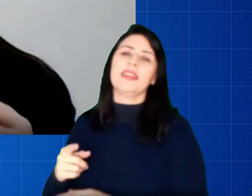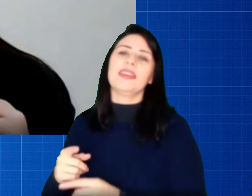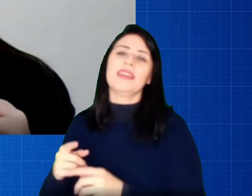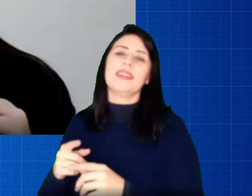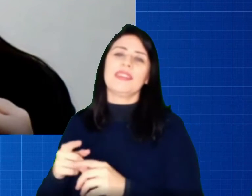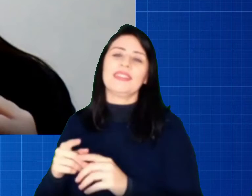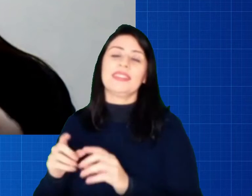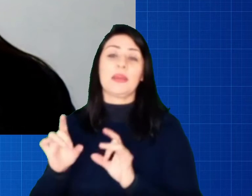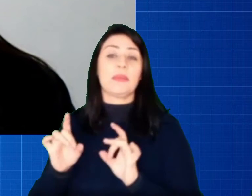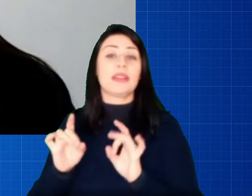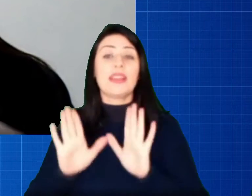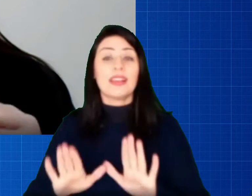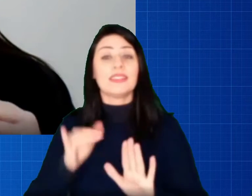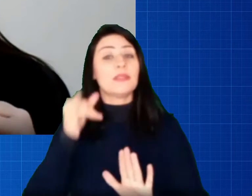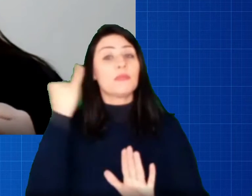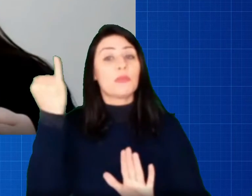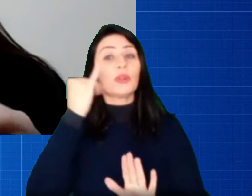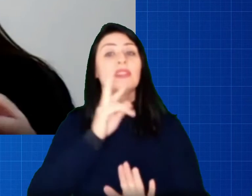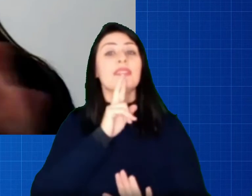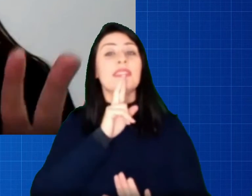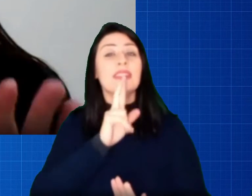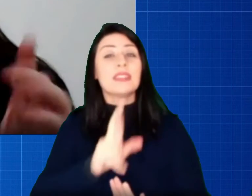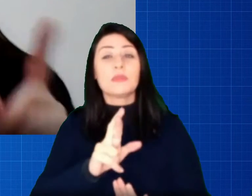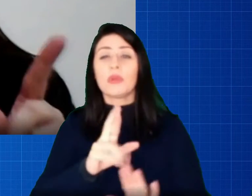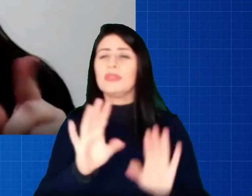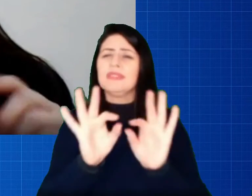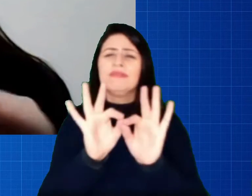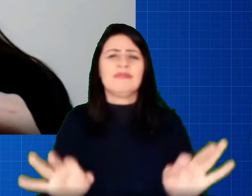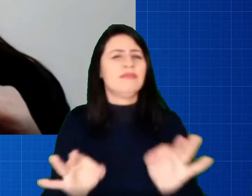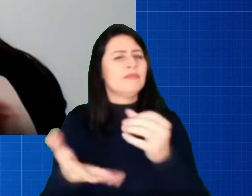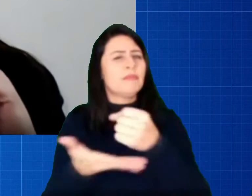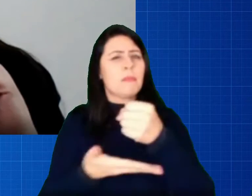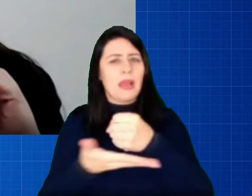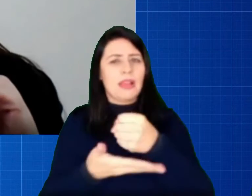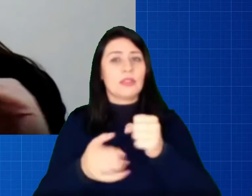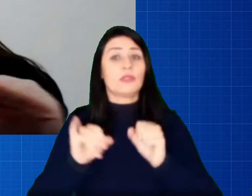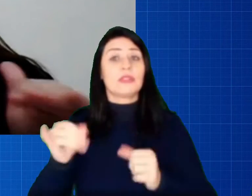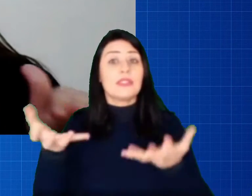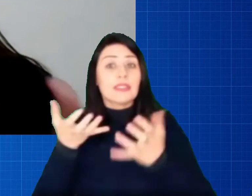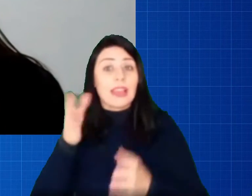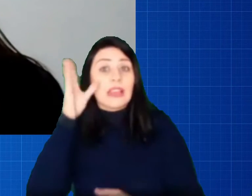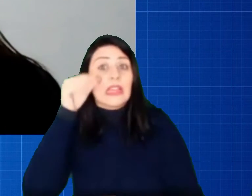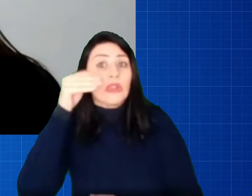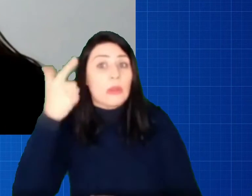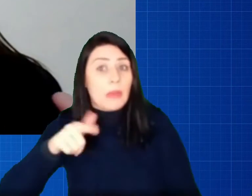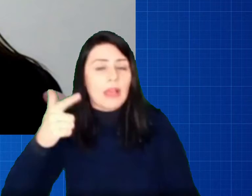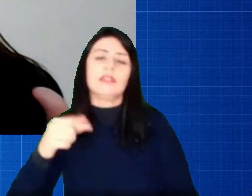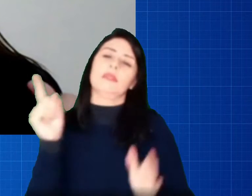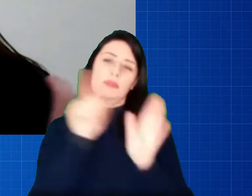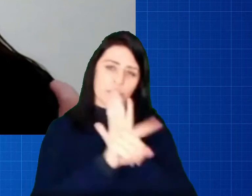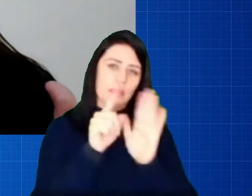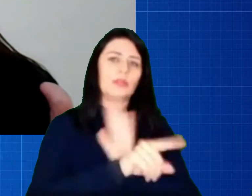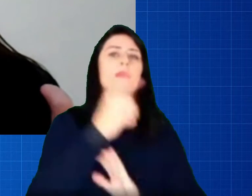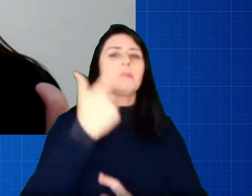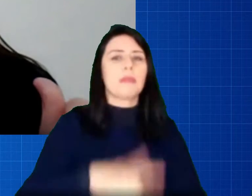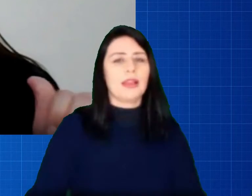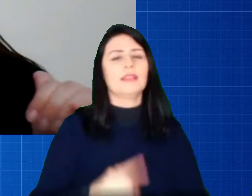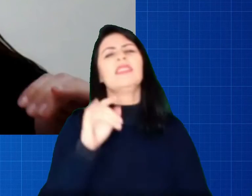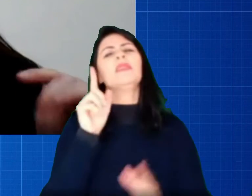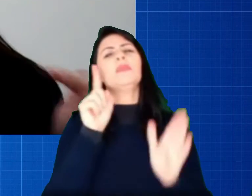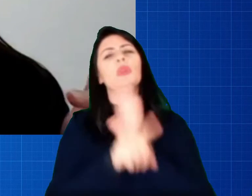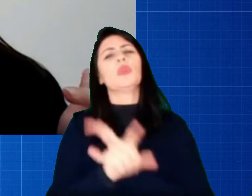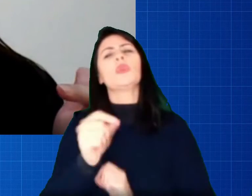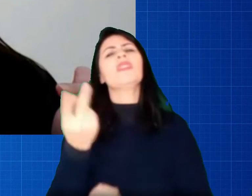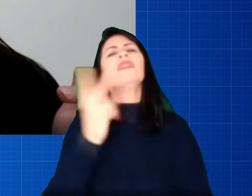fico pensando como respondê-las, né? E como vocês comentaram, né? Só responde o essencial, porque se ele quiser saber,